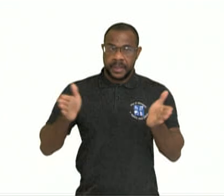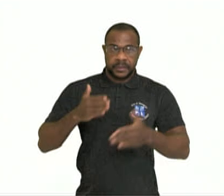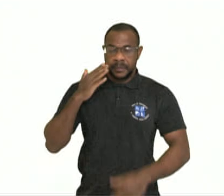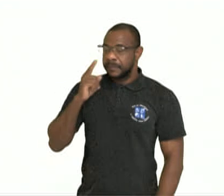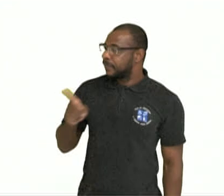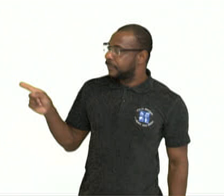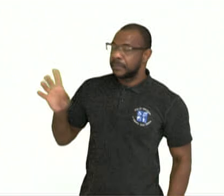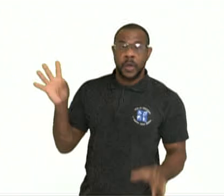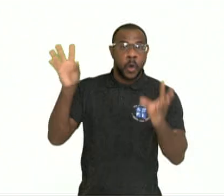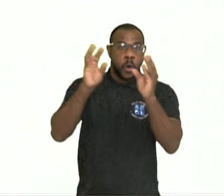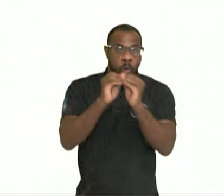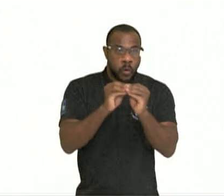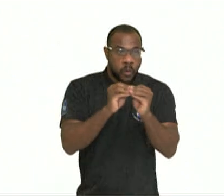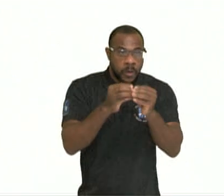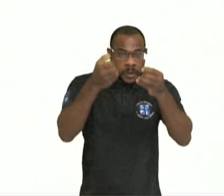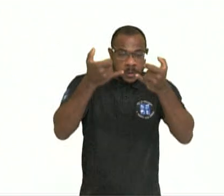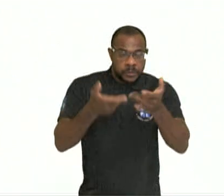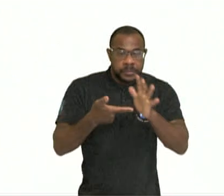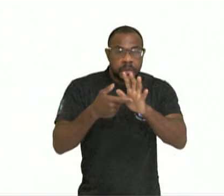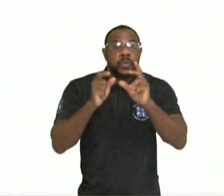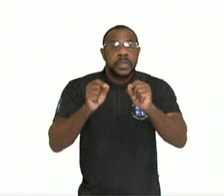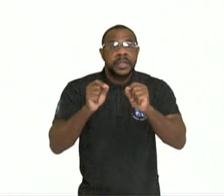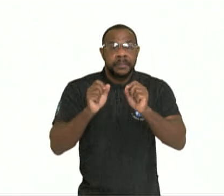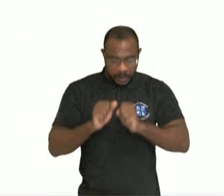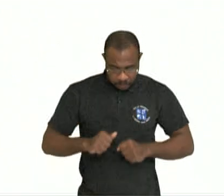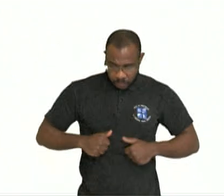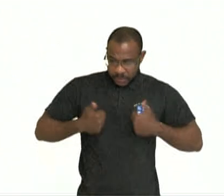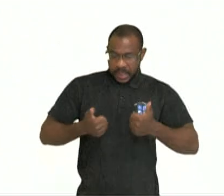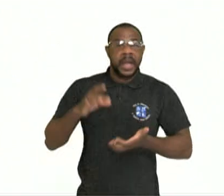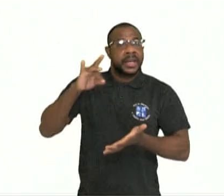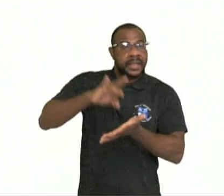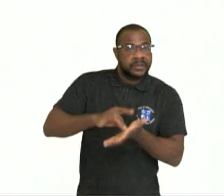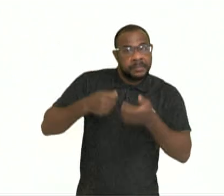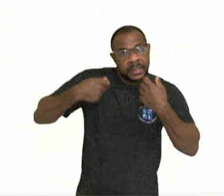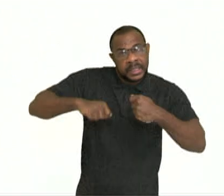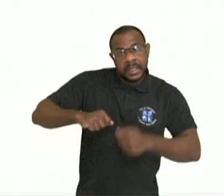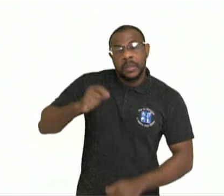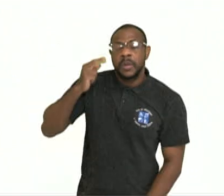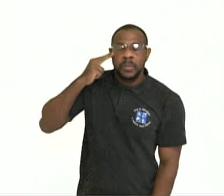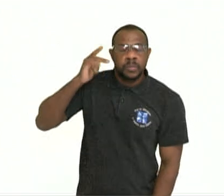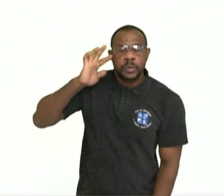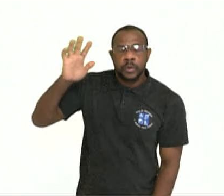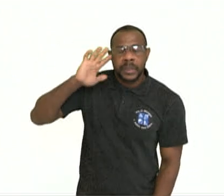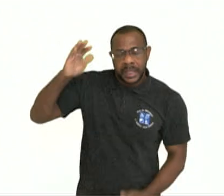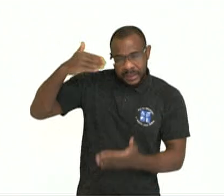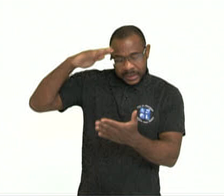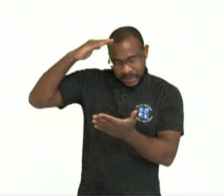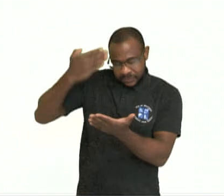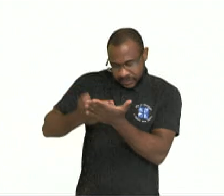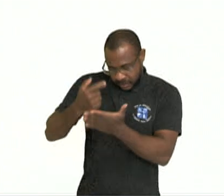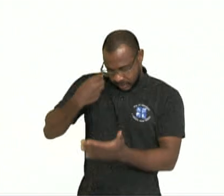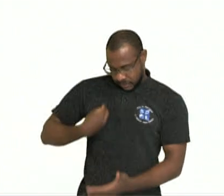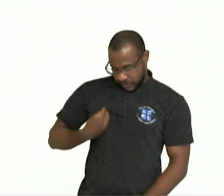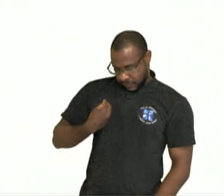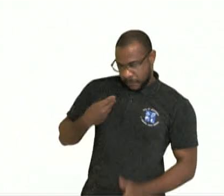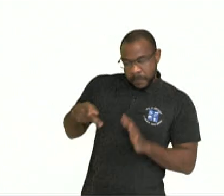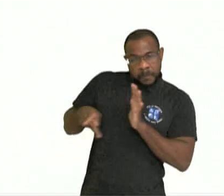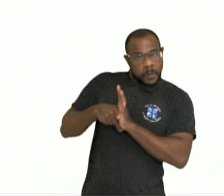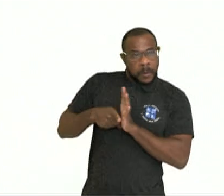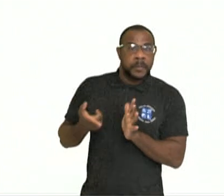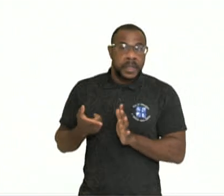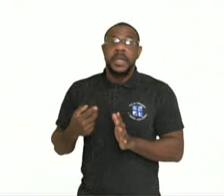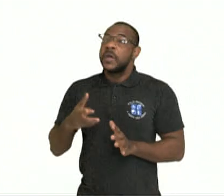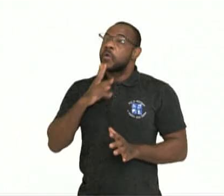Conclusão: indica que, para superar a realidade, é necessário sonhar, acreditar em si mesmo e reconhecer